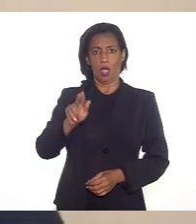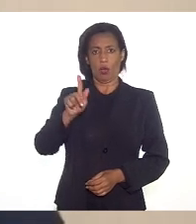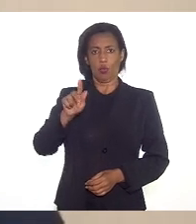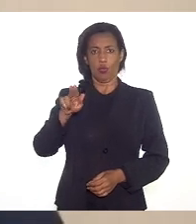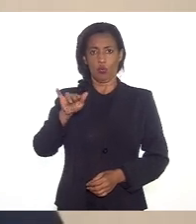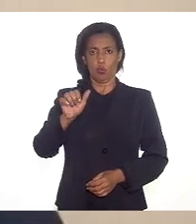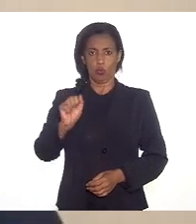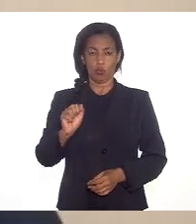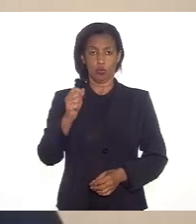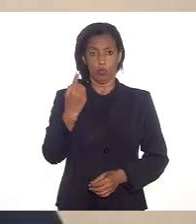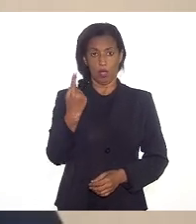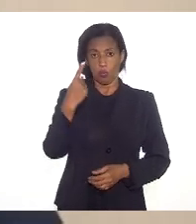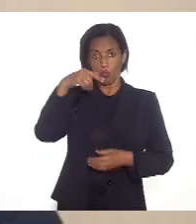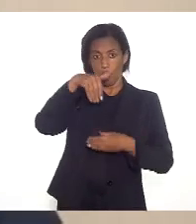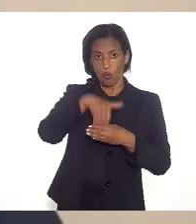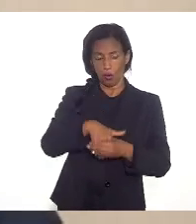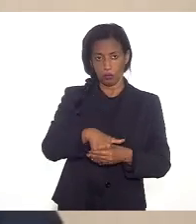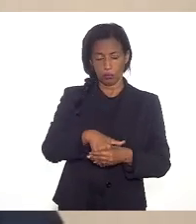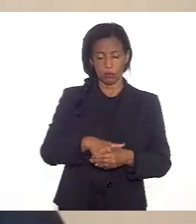Há um voto aqui,